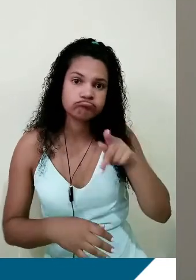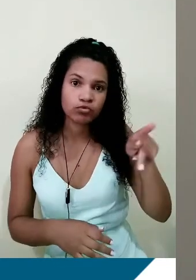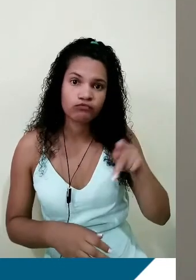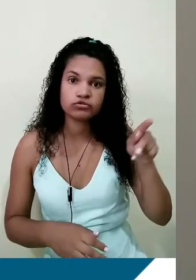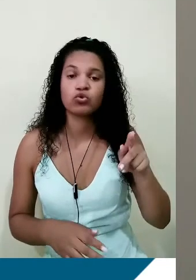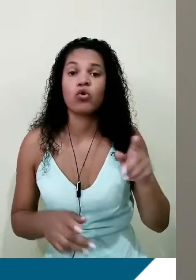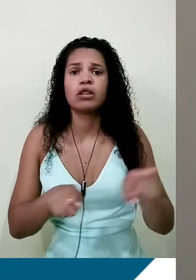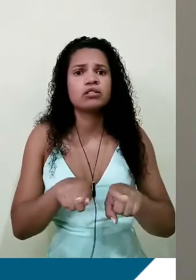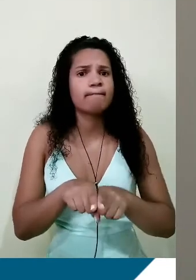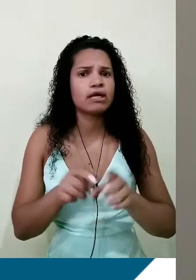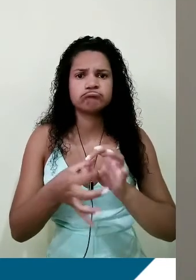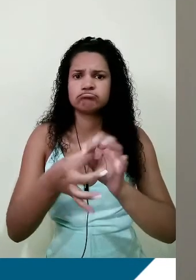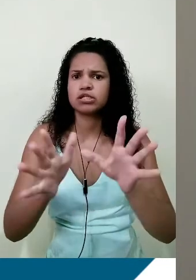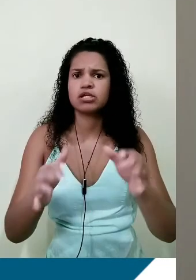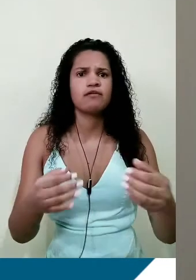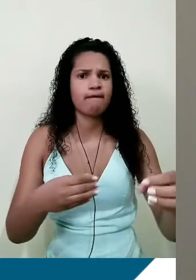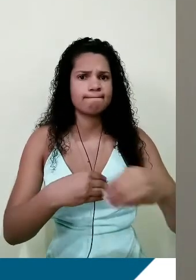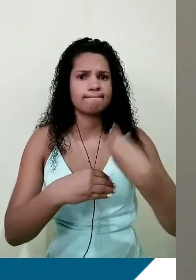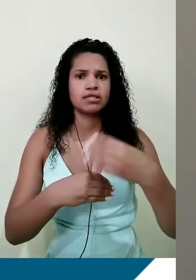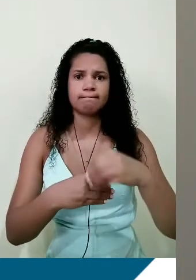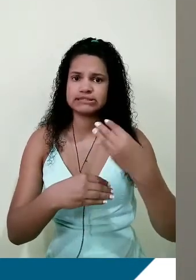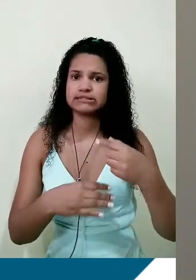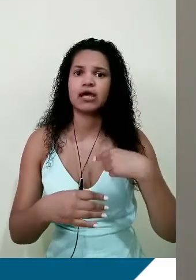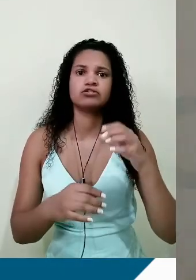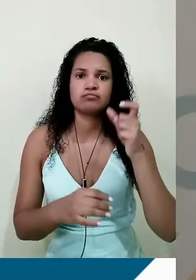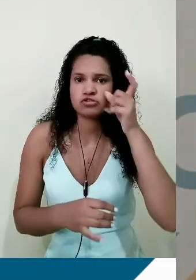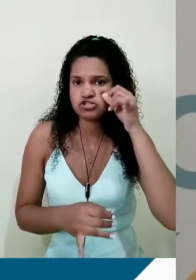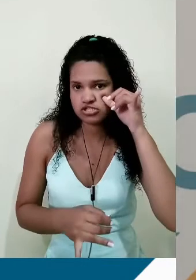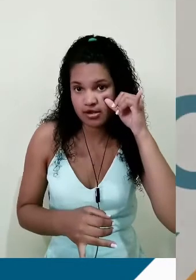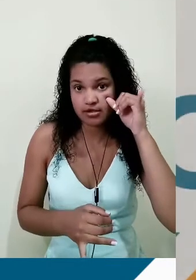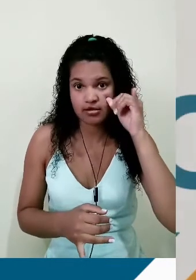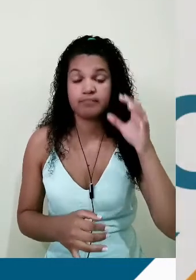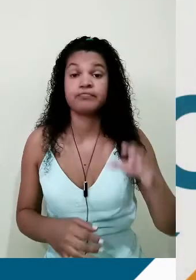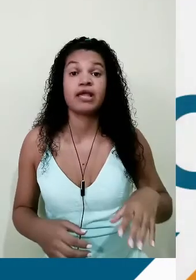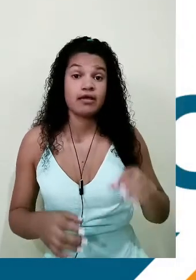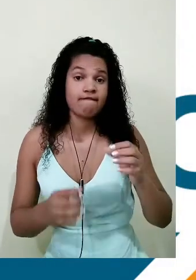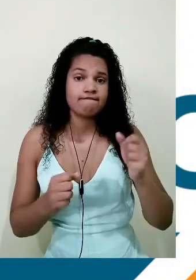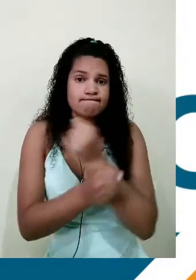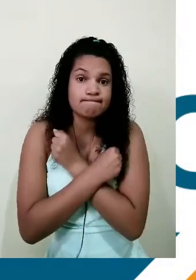mensagens pelo meu Instagram. Um forte abraço e até a próxima!